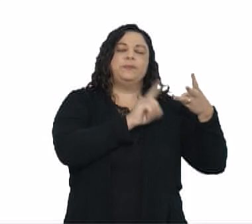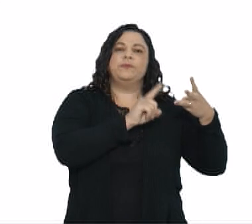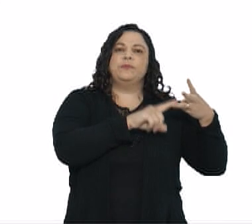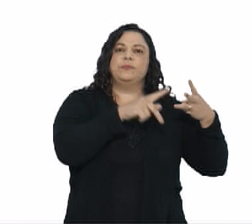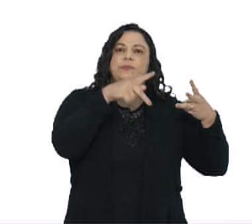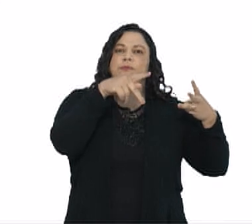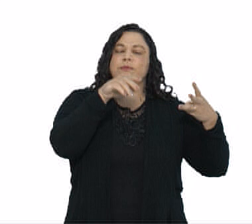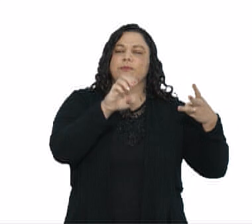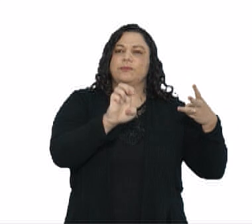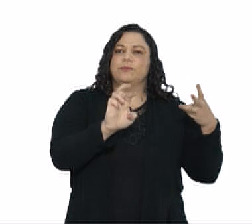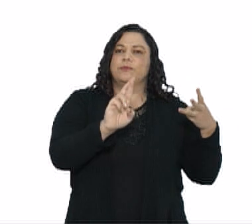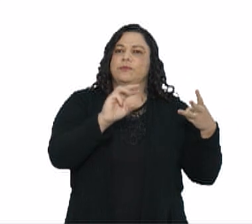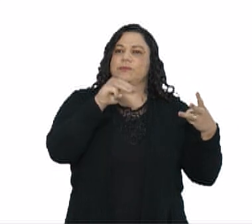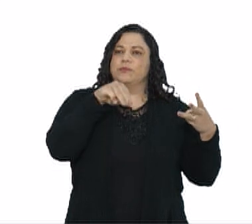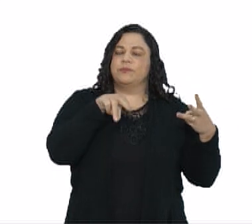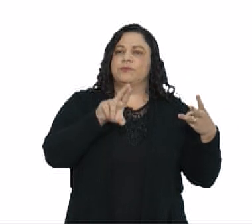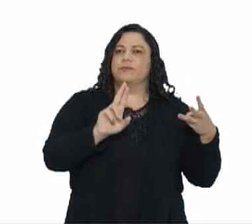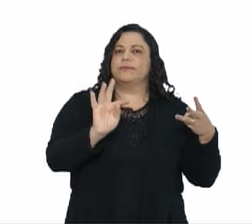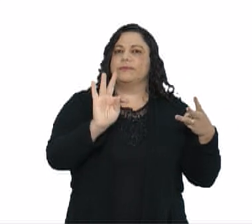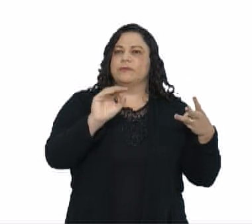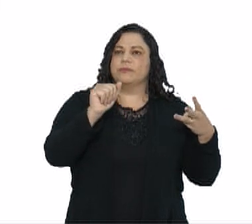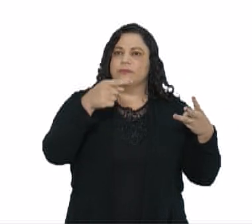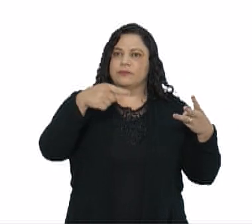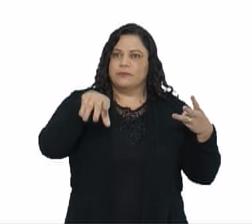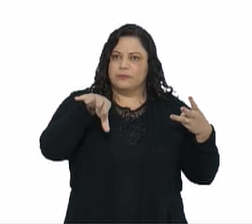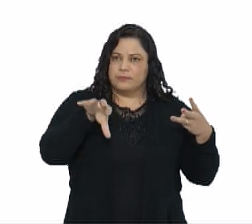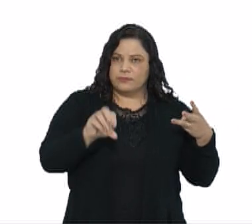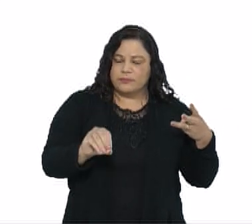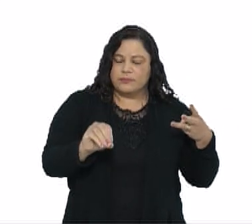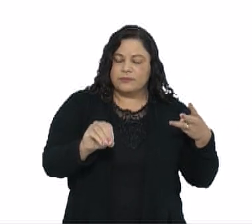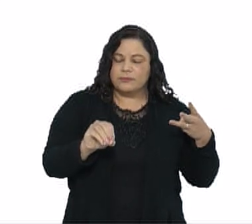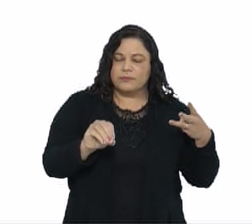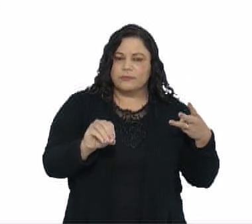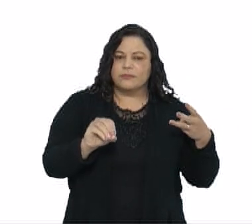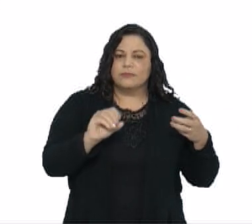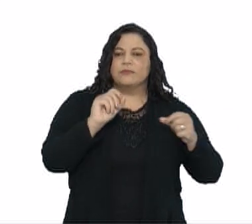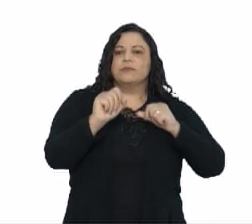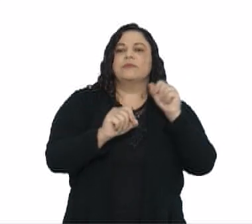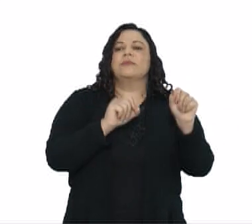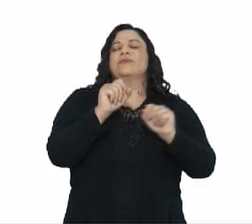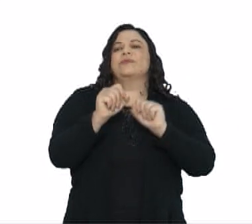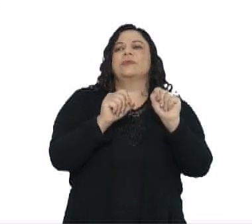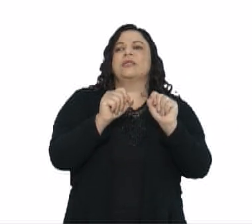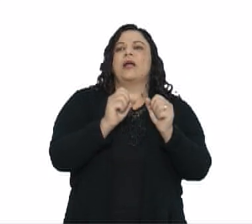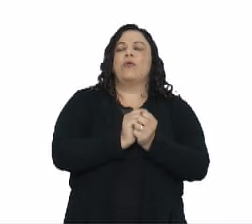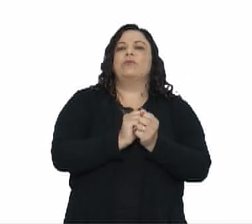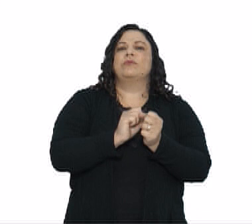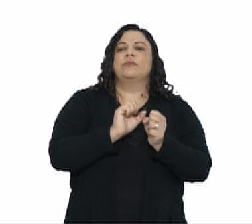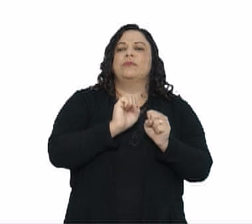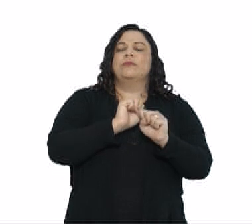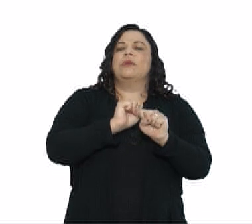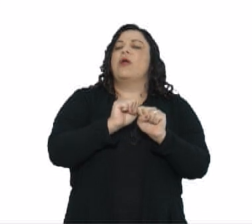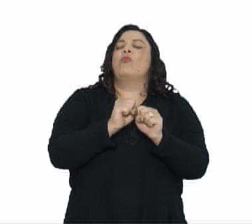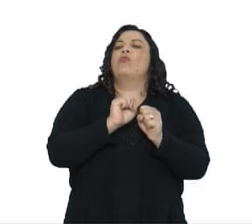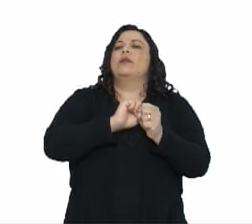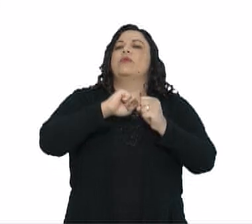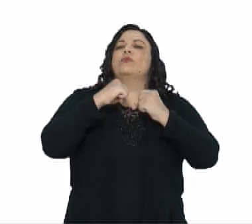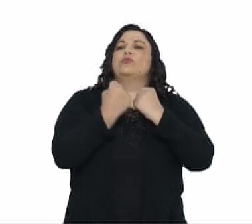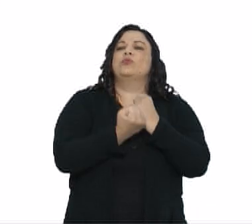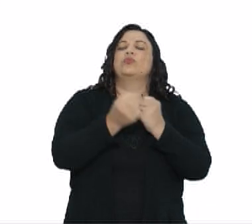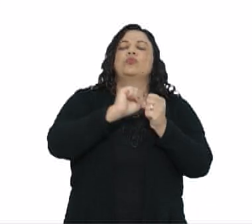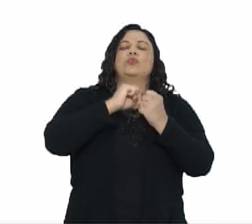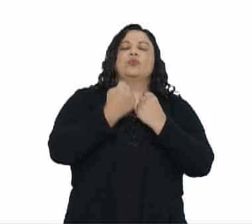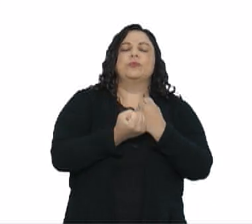Permutação. Quando o núcleo do sujeito é um substantivo. Pode ser permutado pelos pronomes ele,